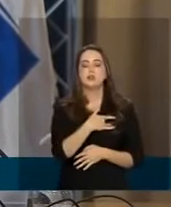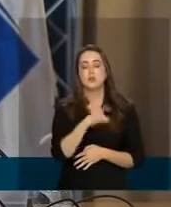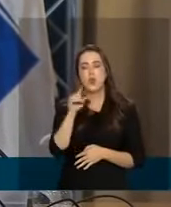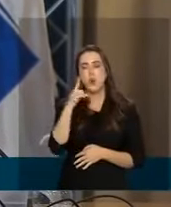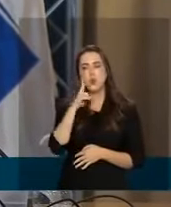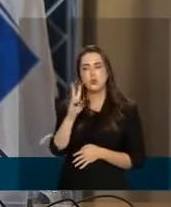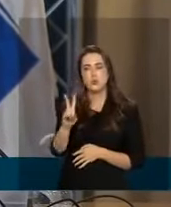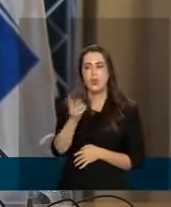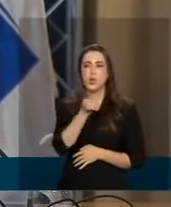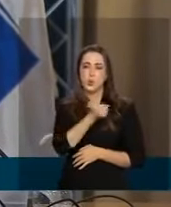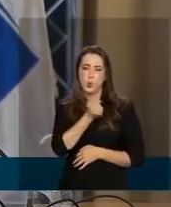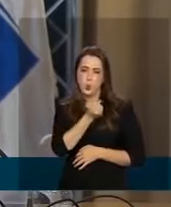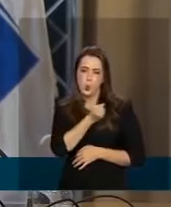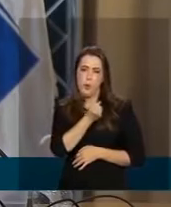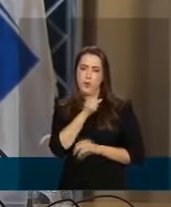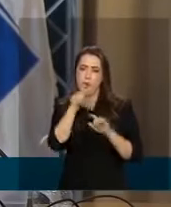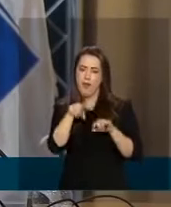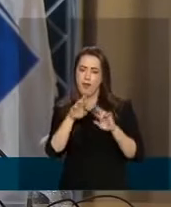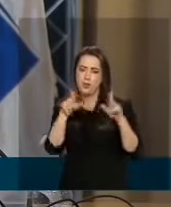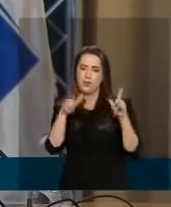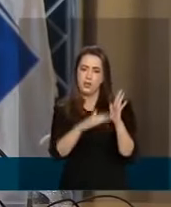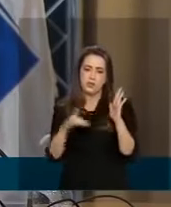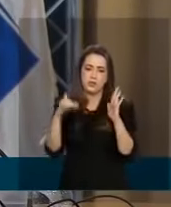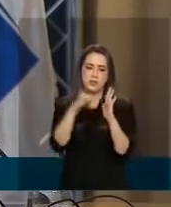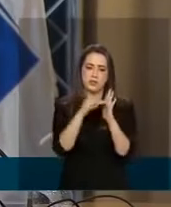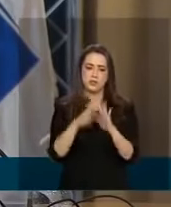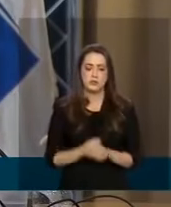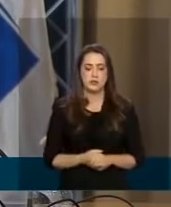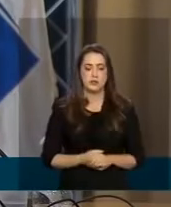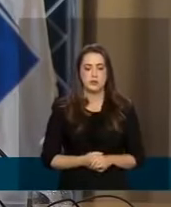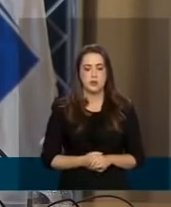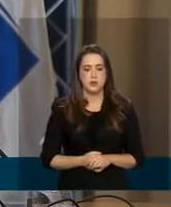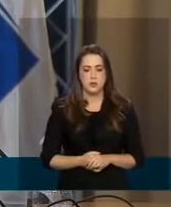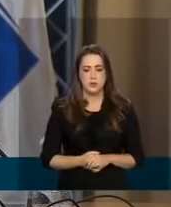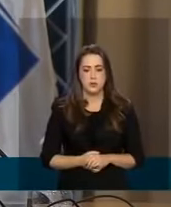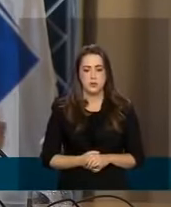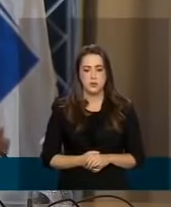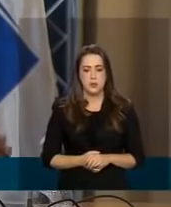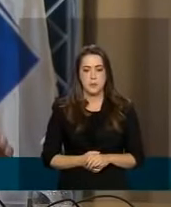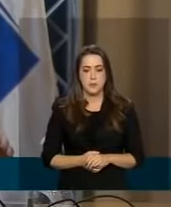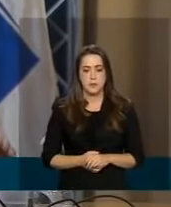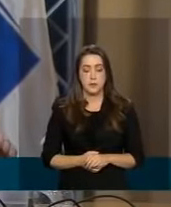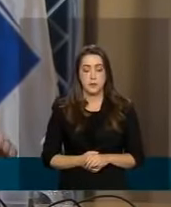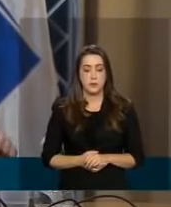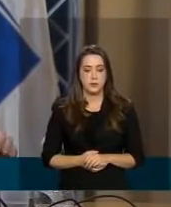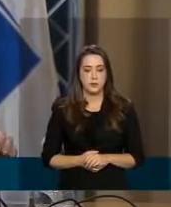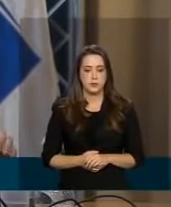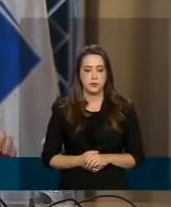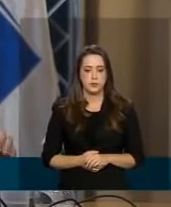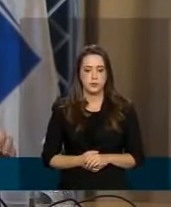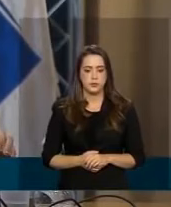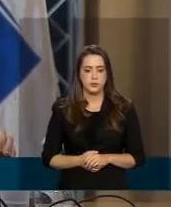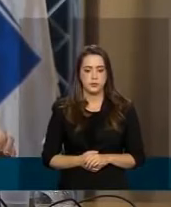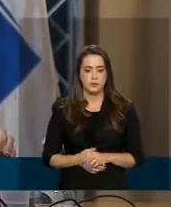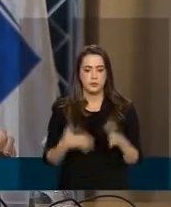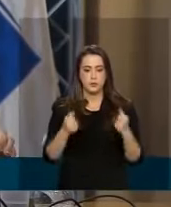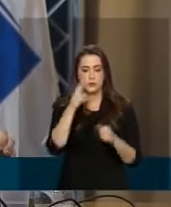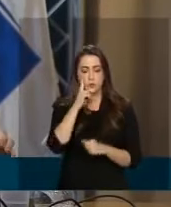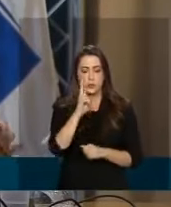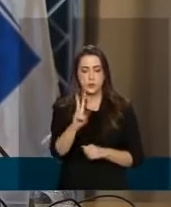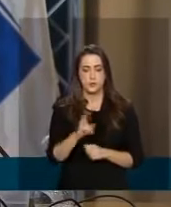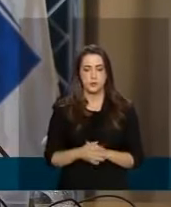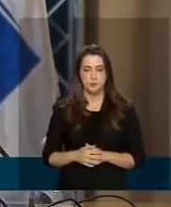subnotificação? O mapa de teste. Para analisar o mapa. Isso, o mapa de testes realizados. O mapa, por favor.